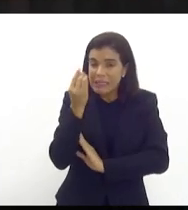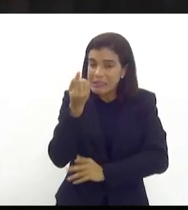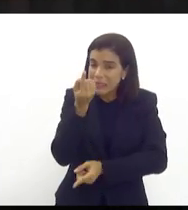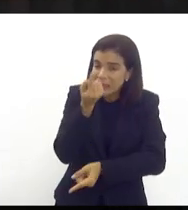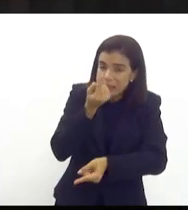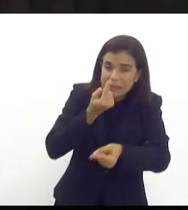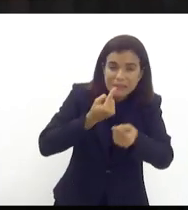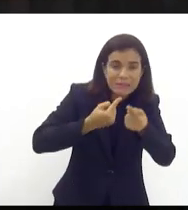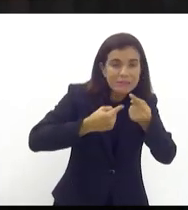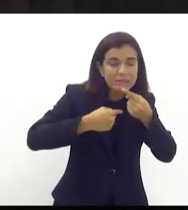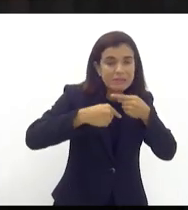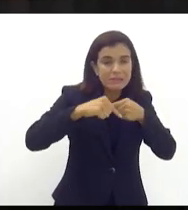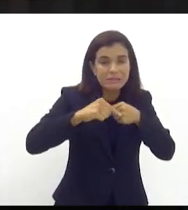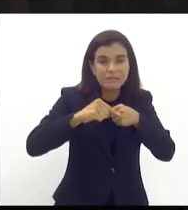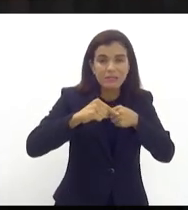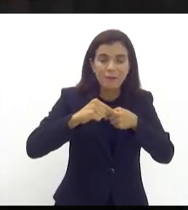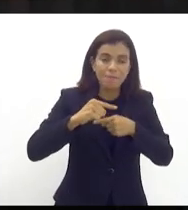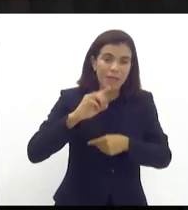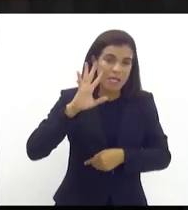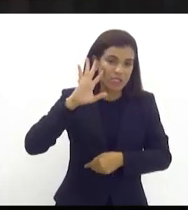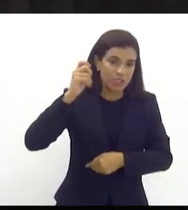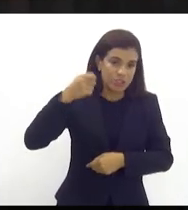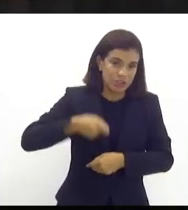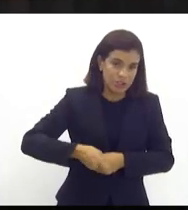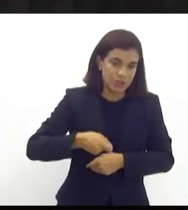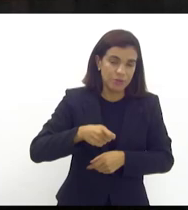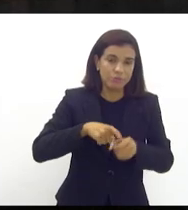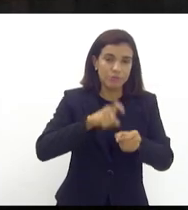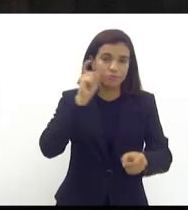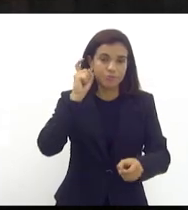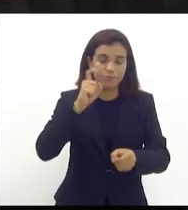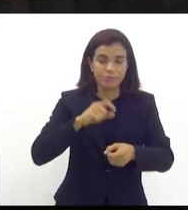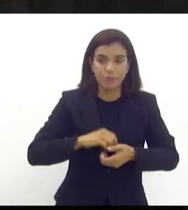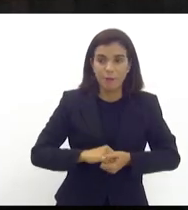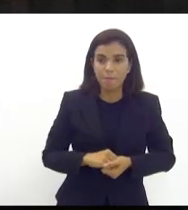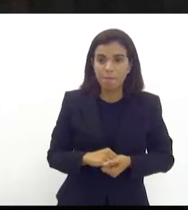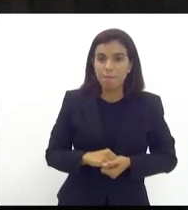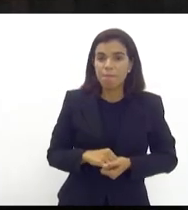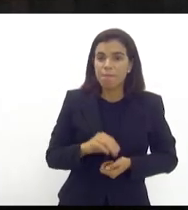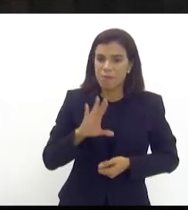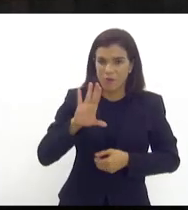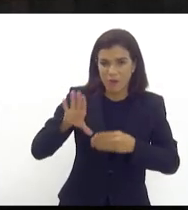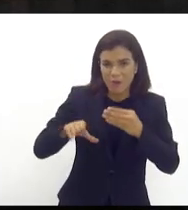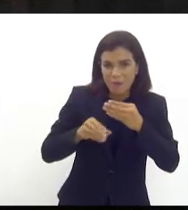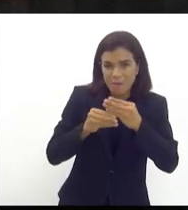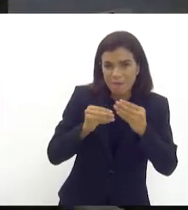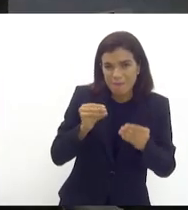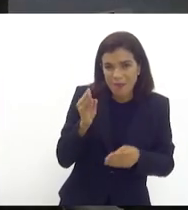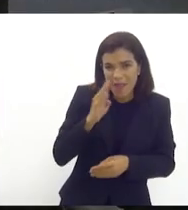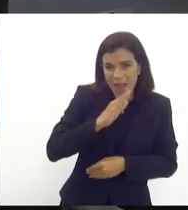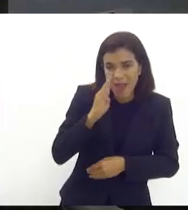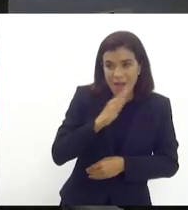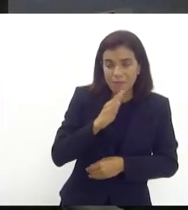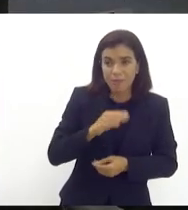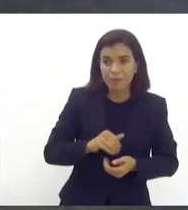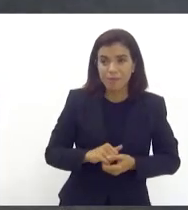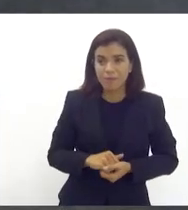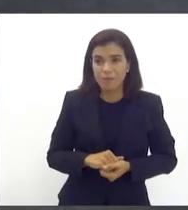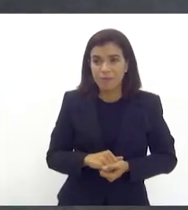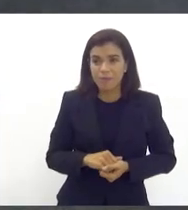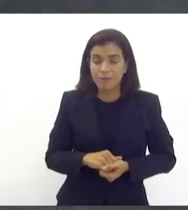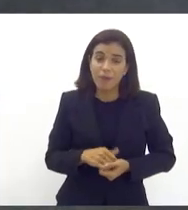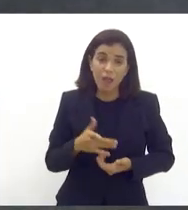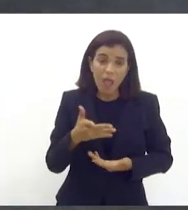reverter essas decisões de desinvestimento. Só mais, interrompendo o senhor, só mais uma vez, e dizer que